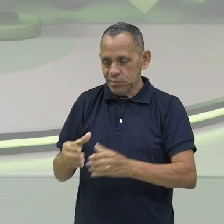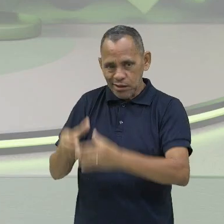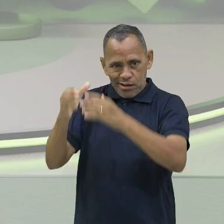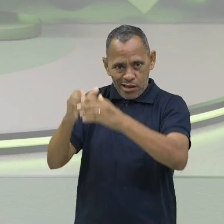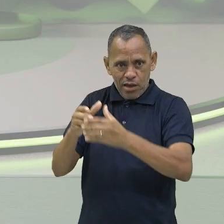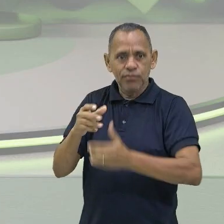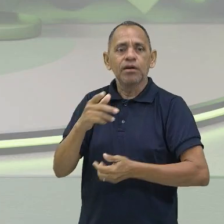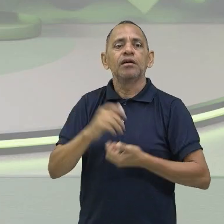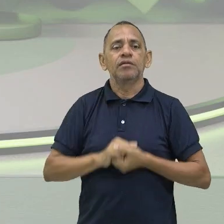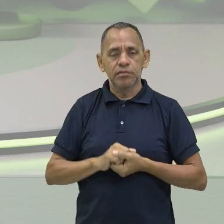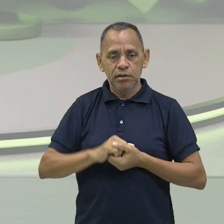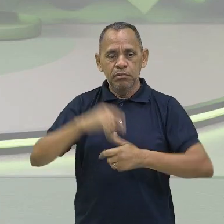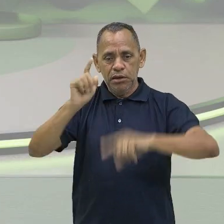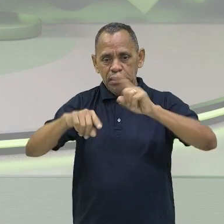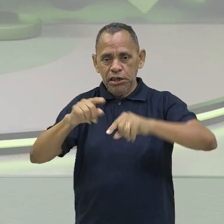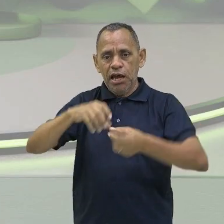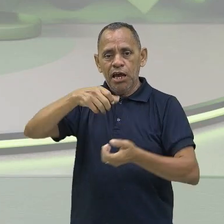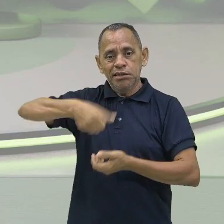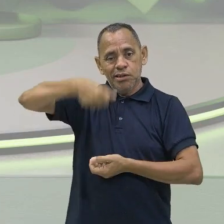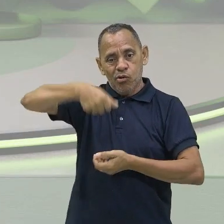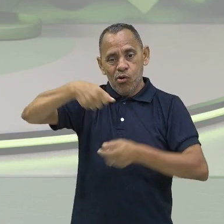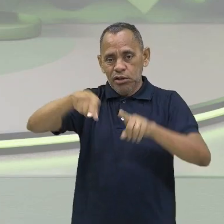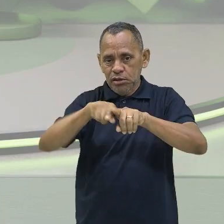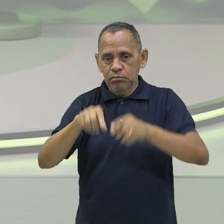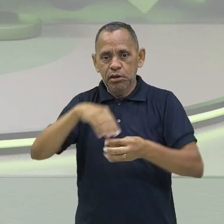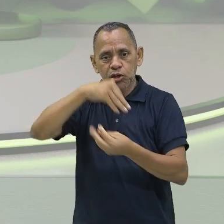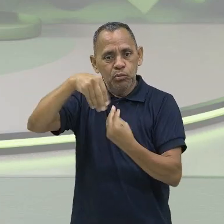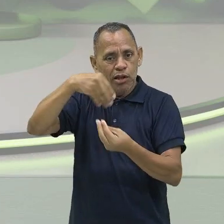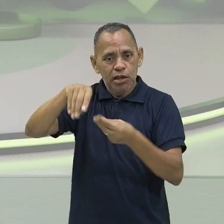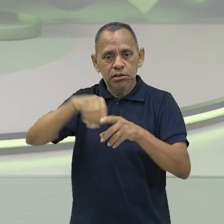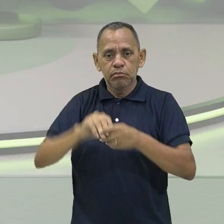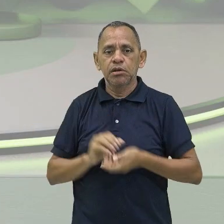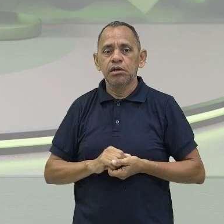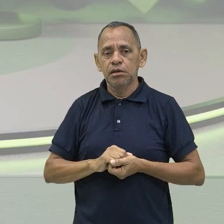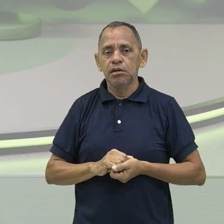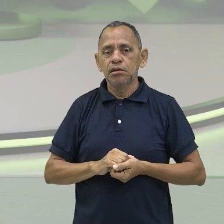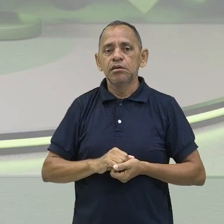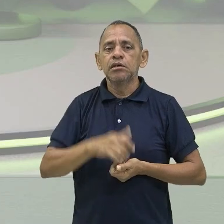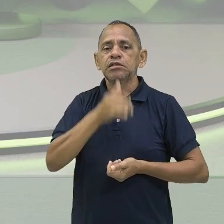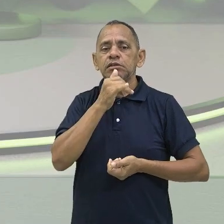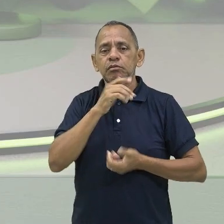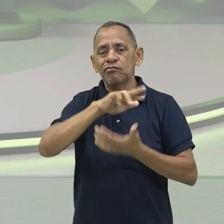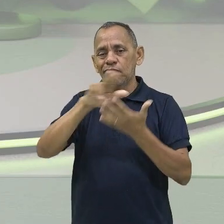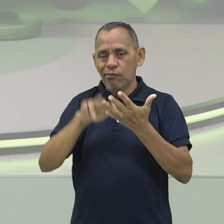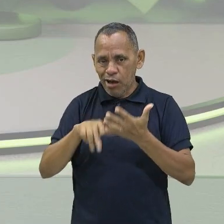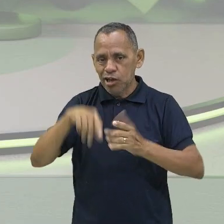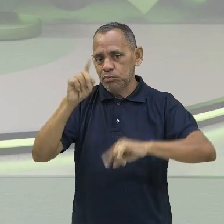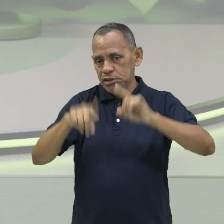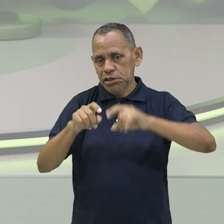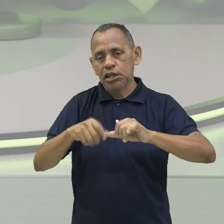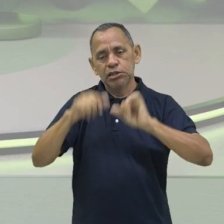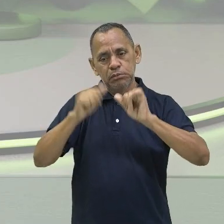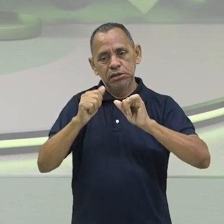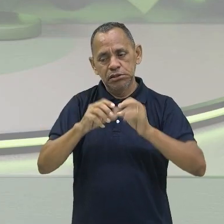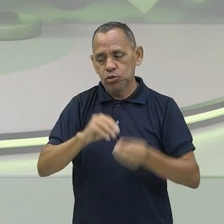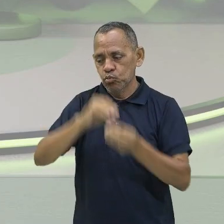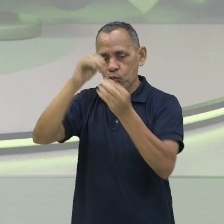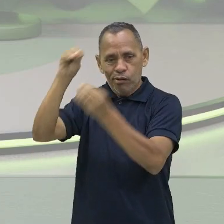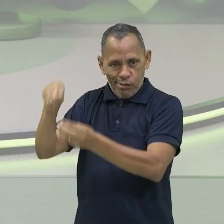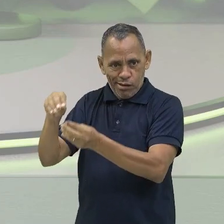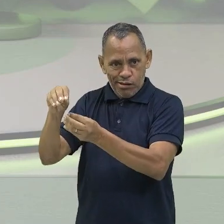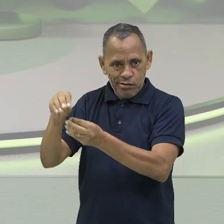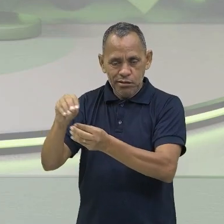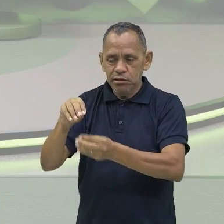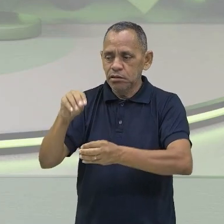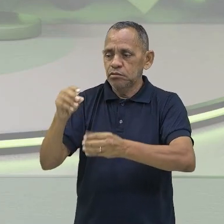embalagens plásticas, sacolas, potes e tampas, são alguns exemplos de materiais que devem ser colocados